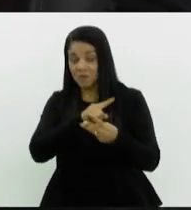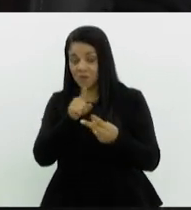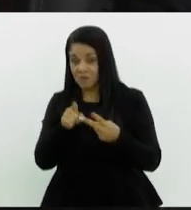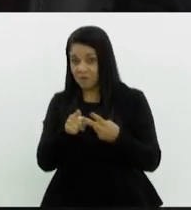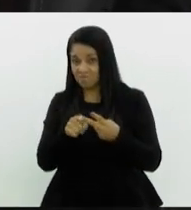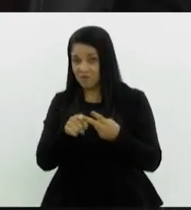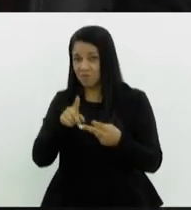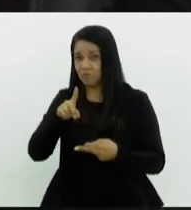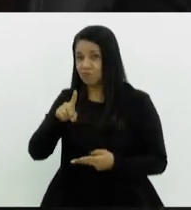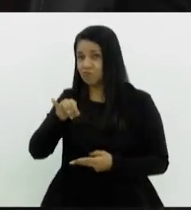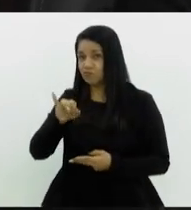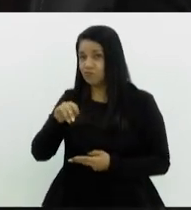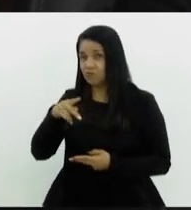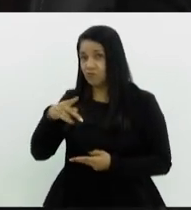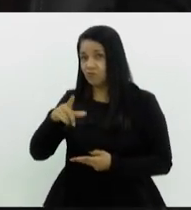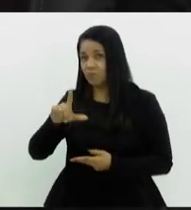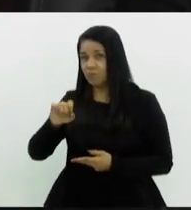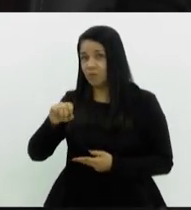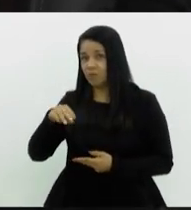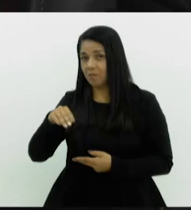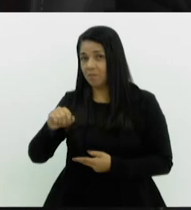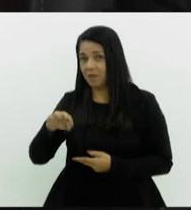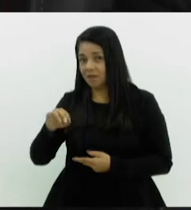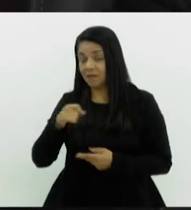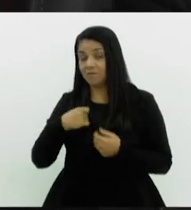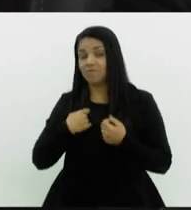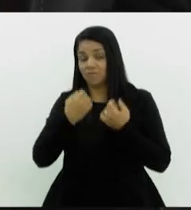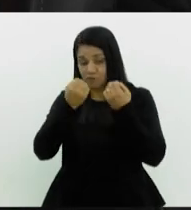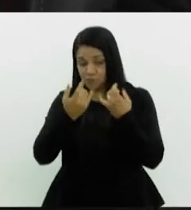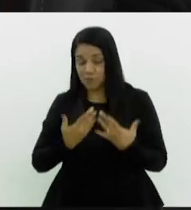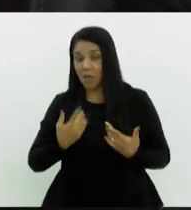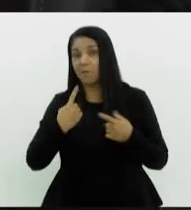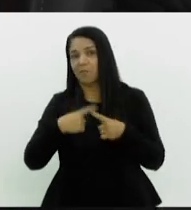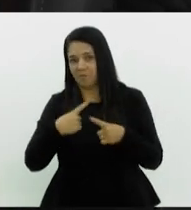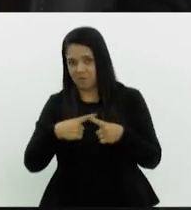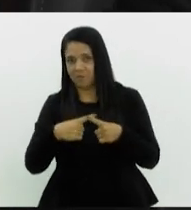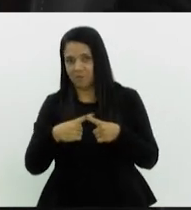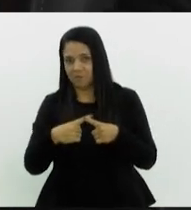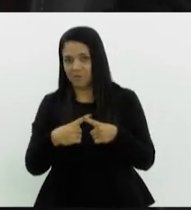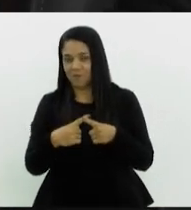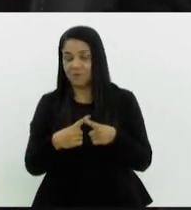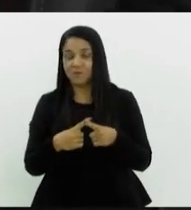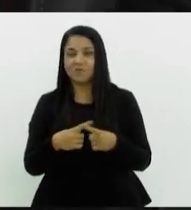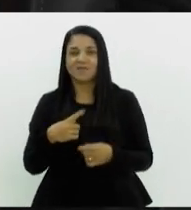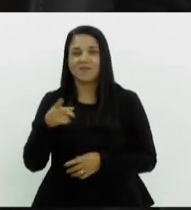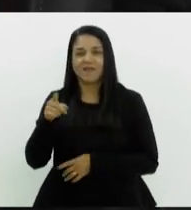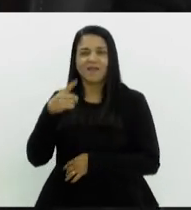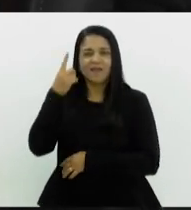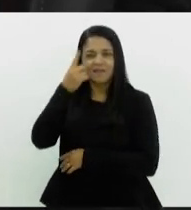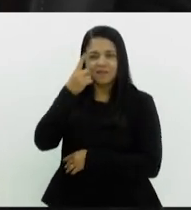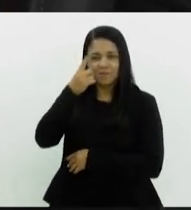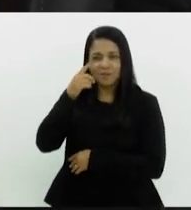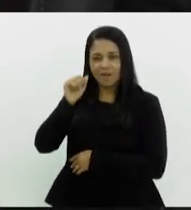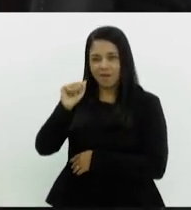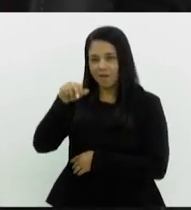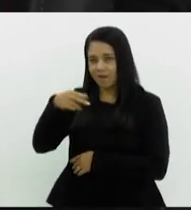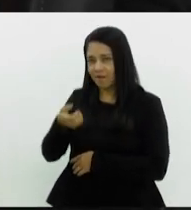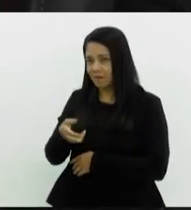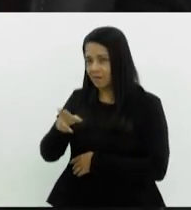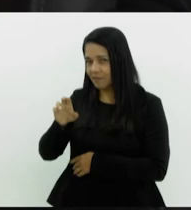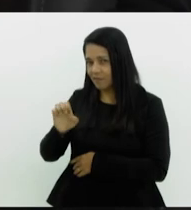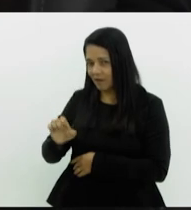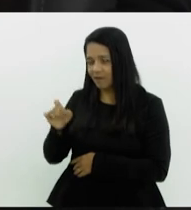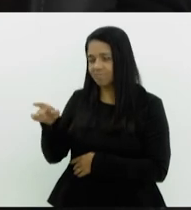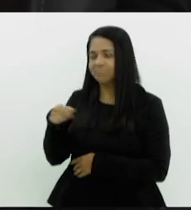diplomata. E aí eu vou explicar o porquê. O deputado André, um